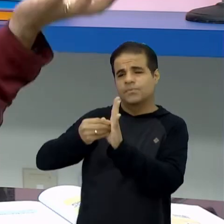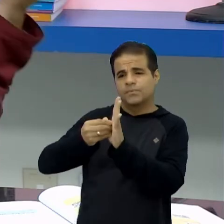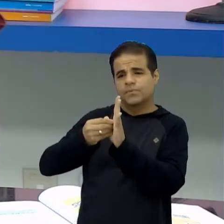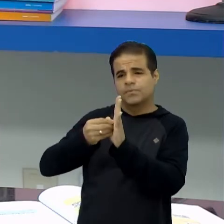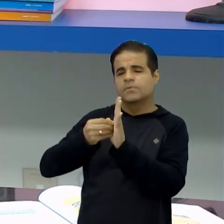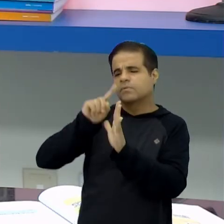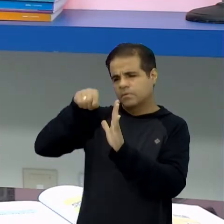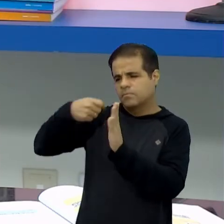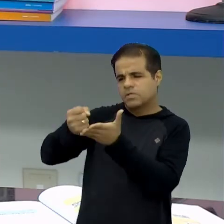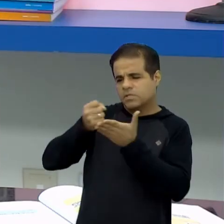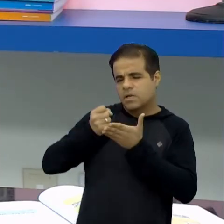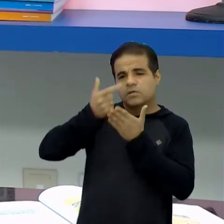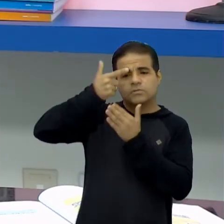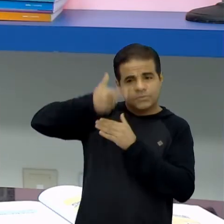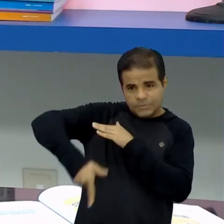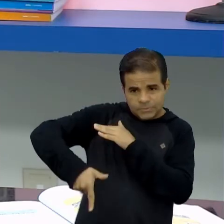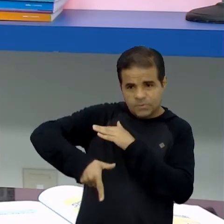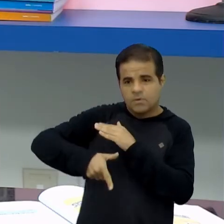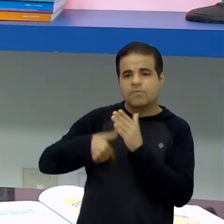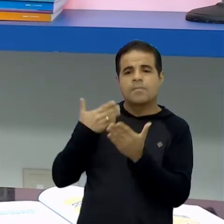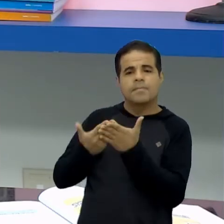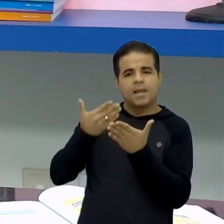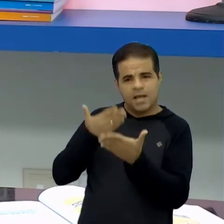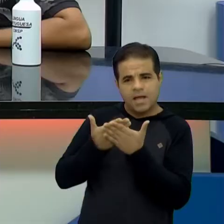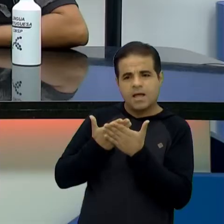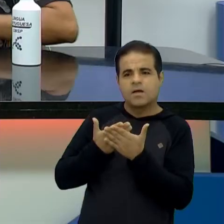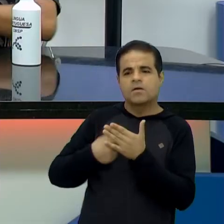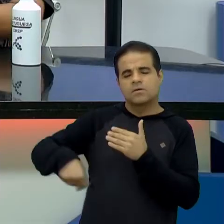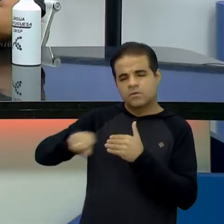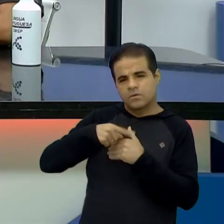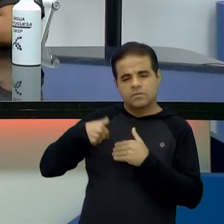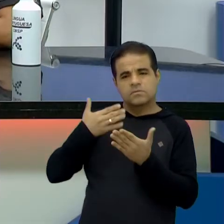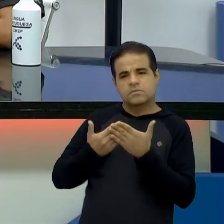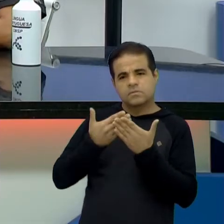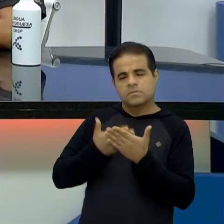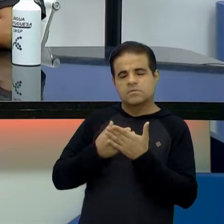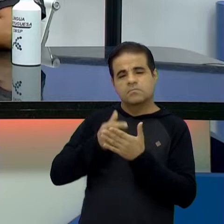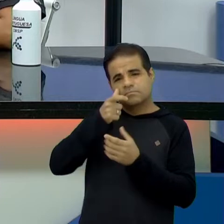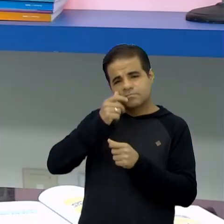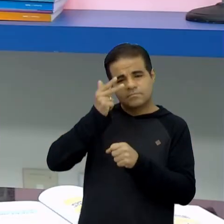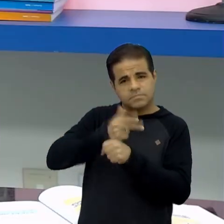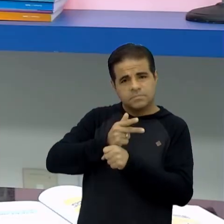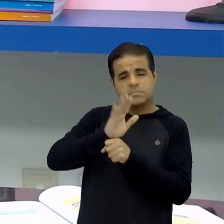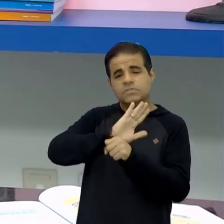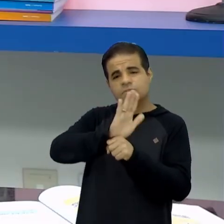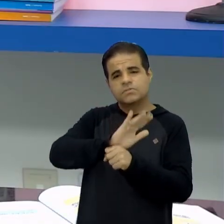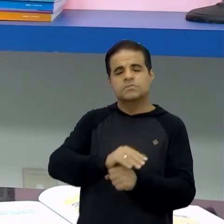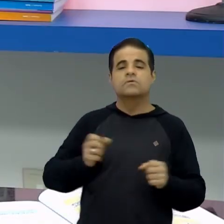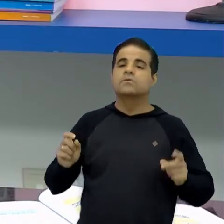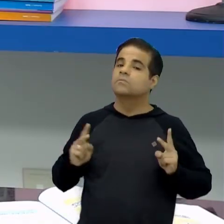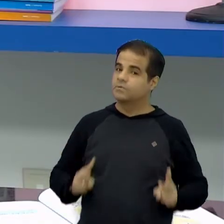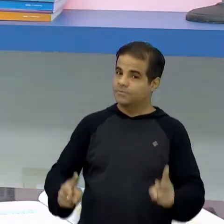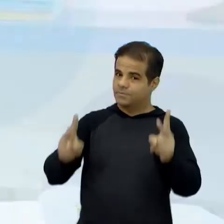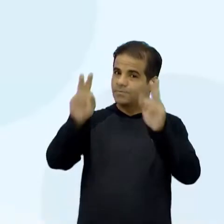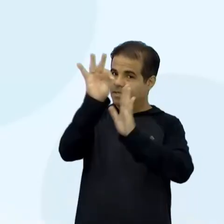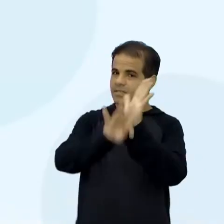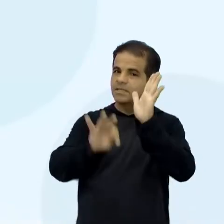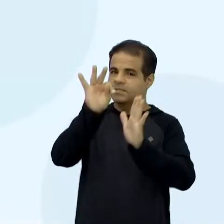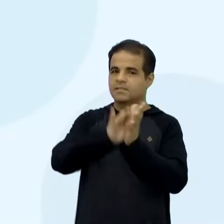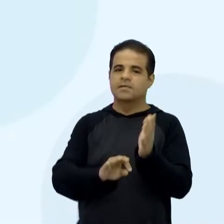repente a gente adorei. traz novamente aí para aula Para nossa aula trazer como subsídio, né? Então vamos lá. Vamos continuar o